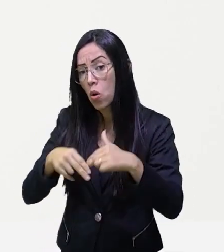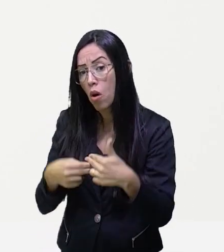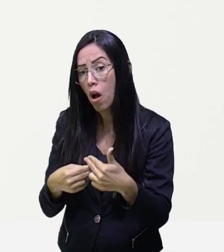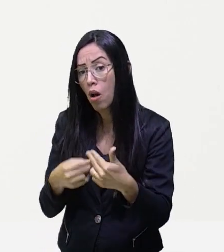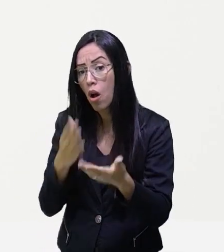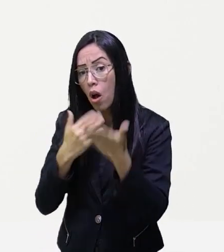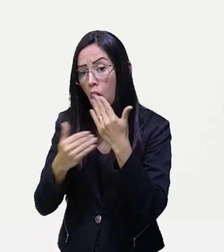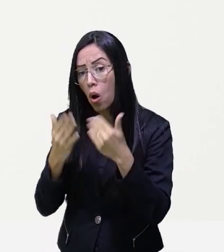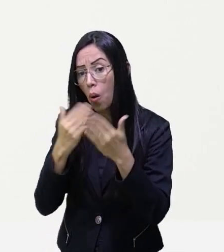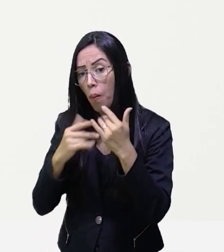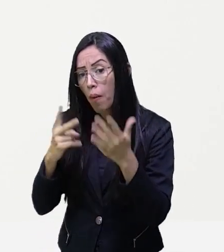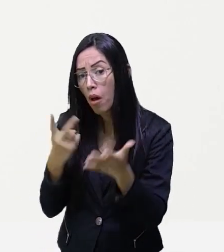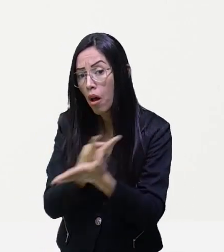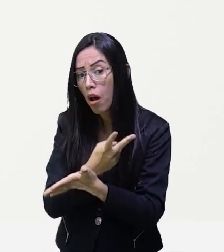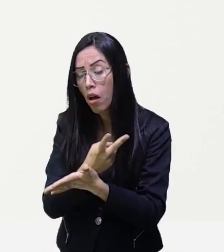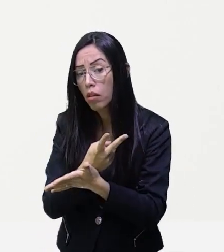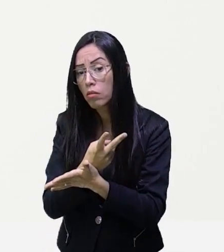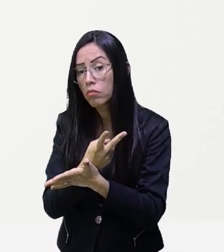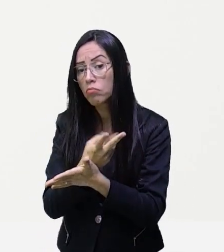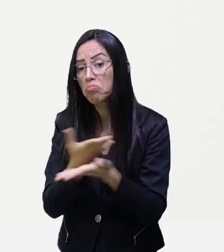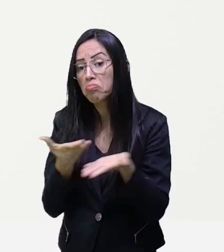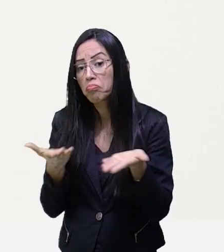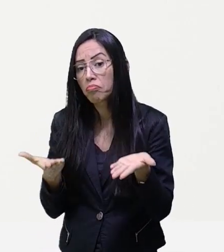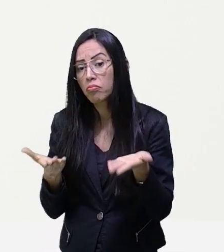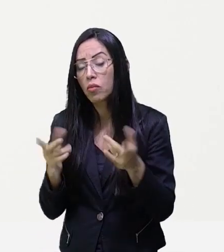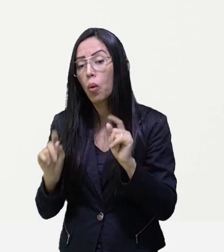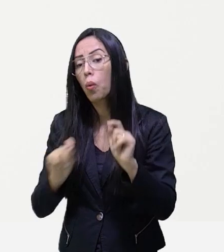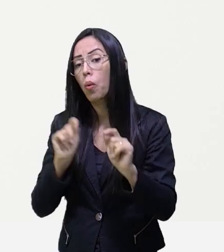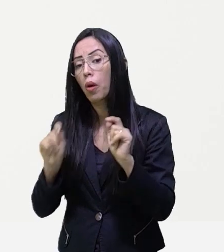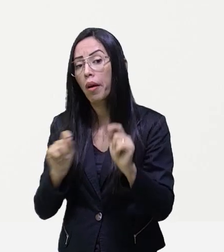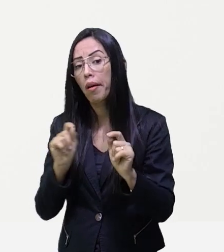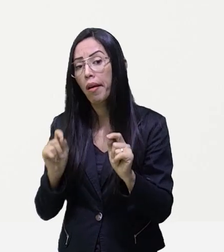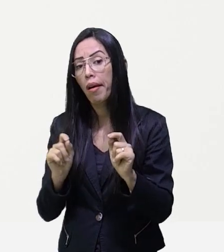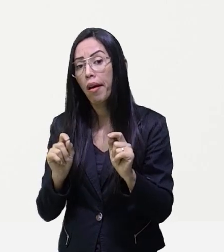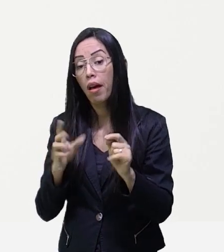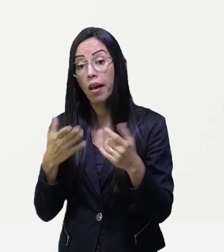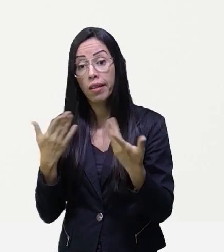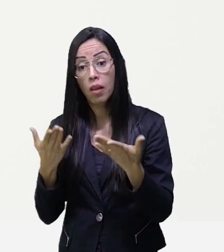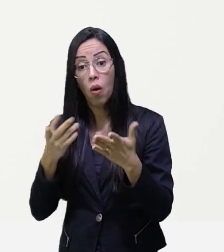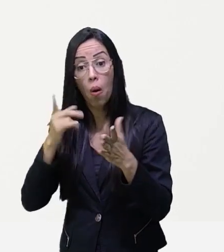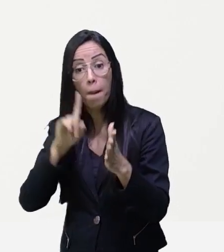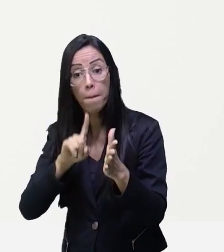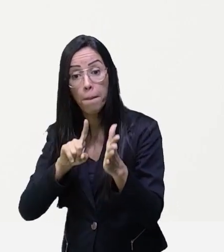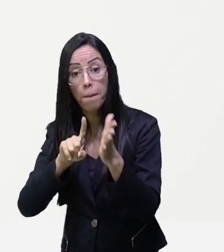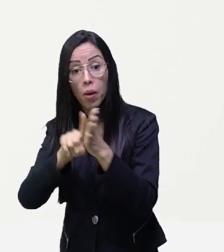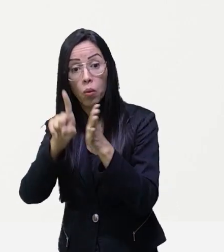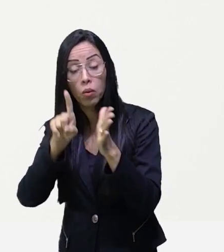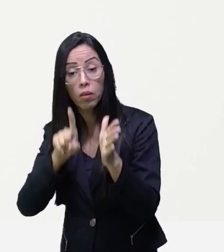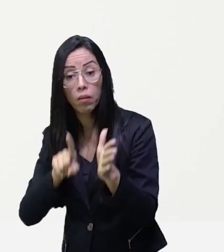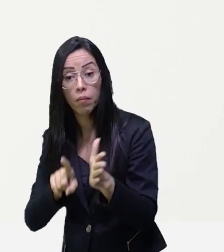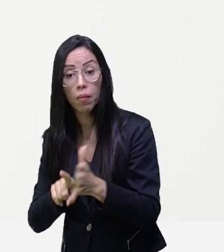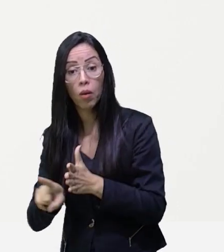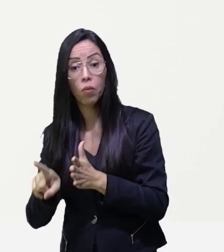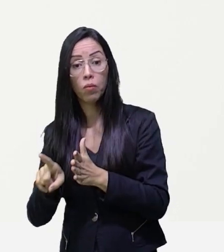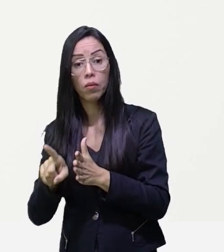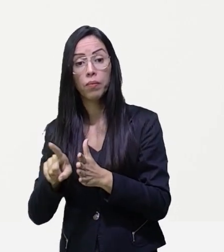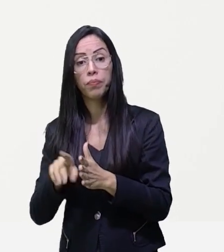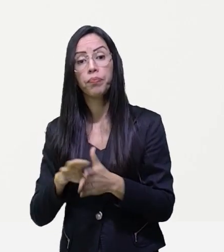alimentares? Tenho outra pergunta. Perceberam, crianças? Aqui já demonstra a